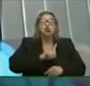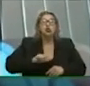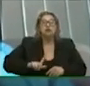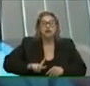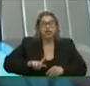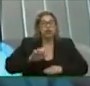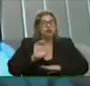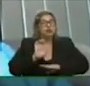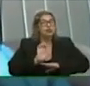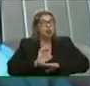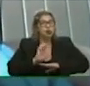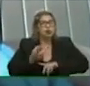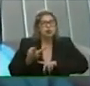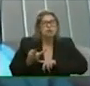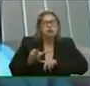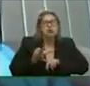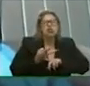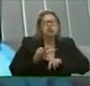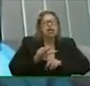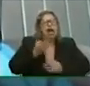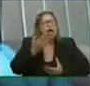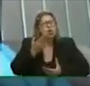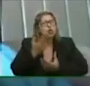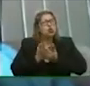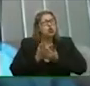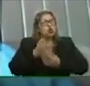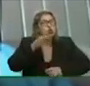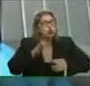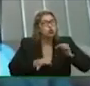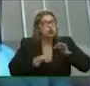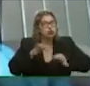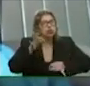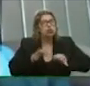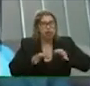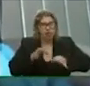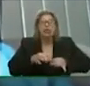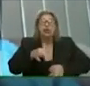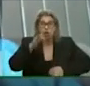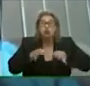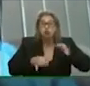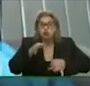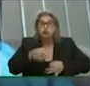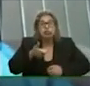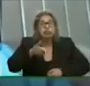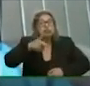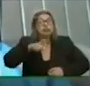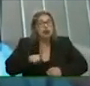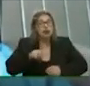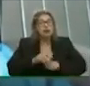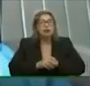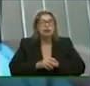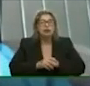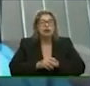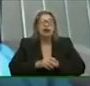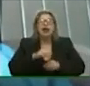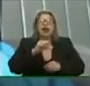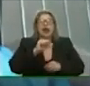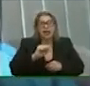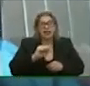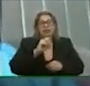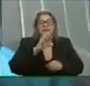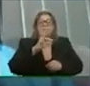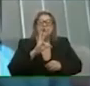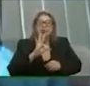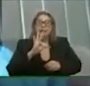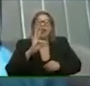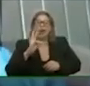governos estaduais, que buscaram judicialmente esta justa compensação, resultou numa decisão do STF que